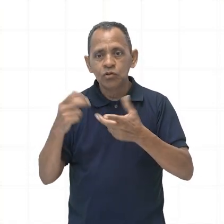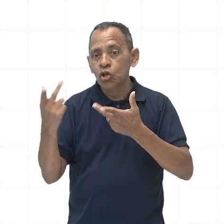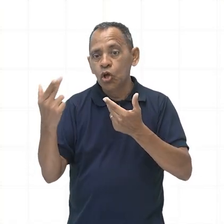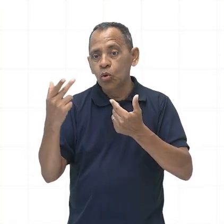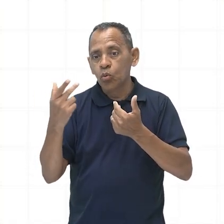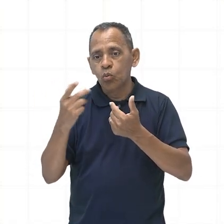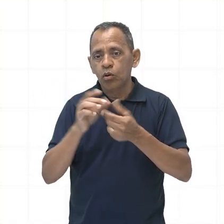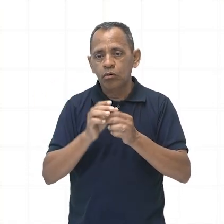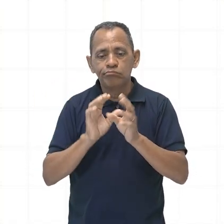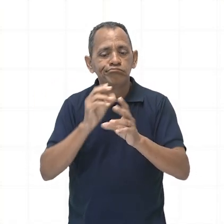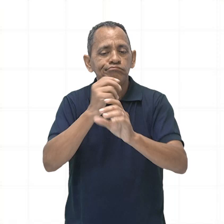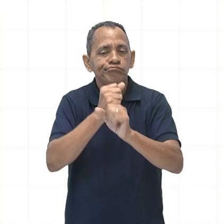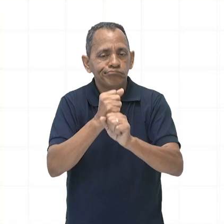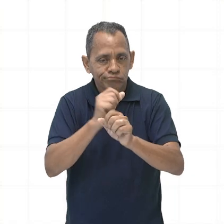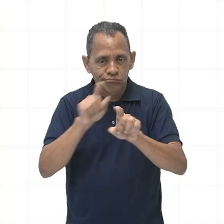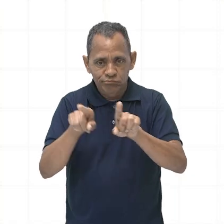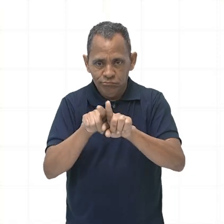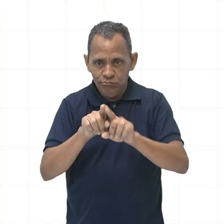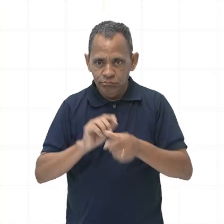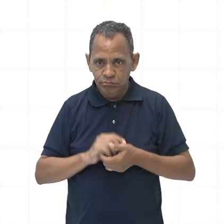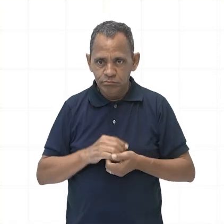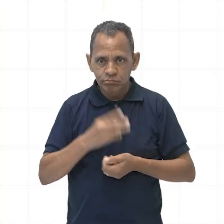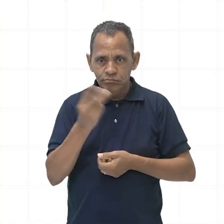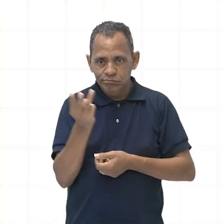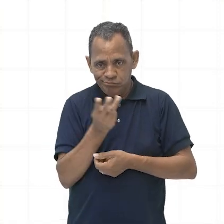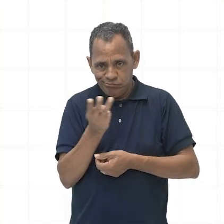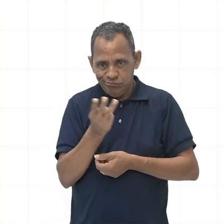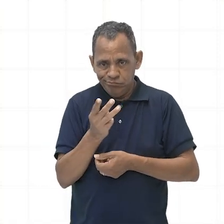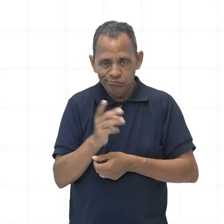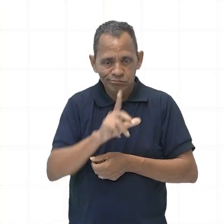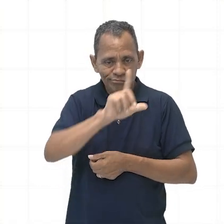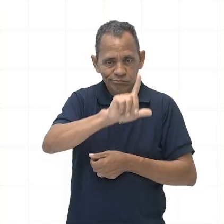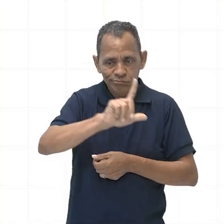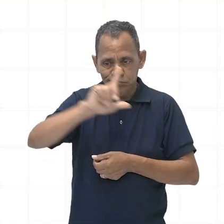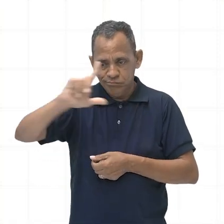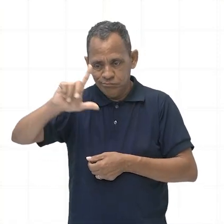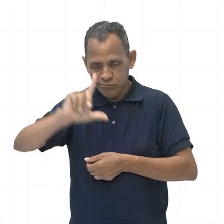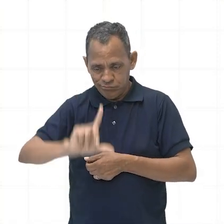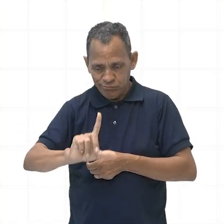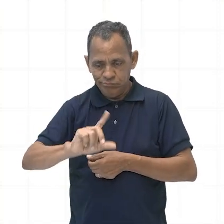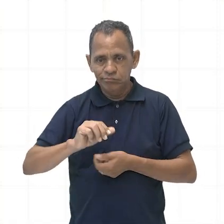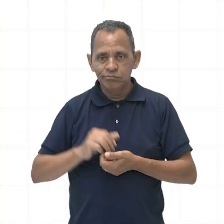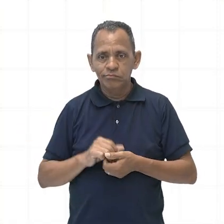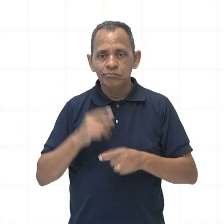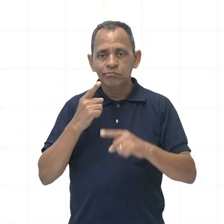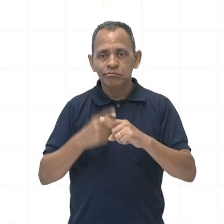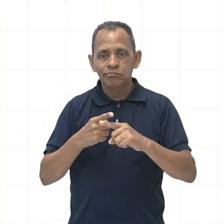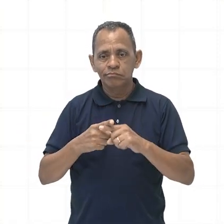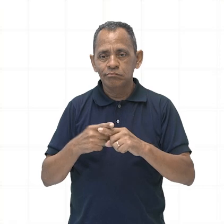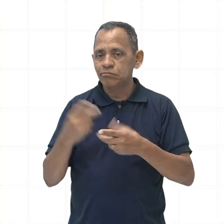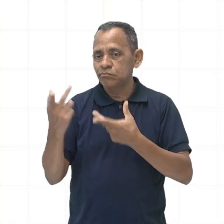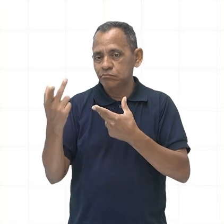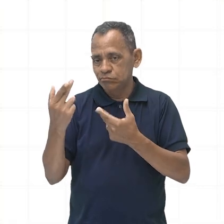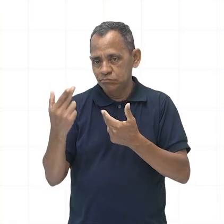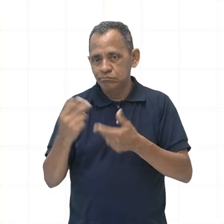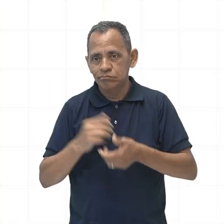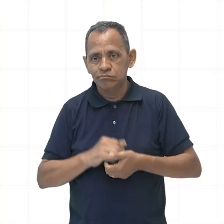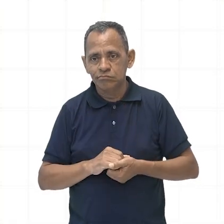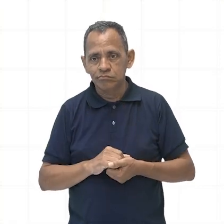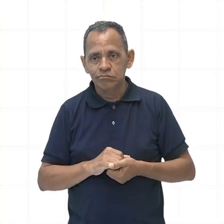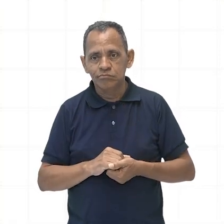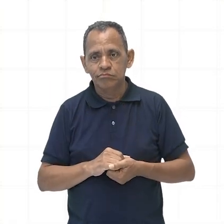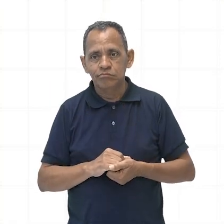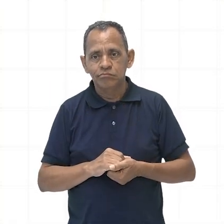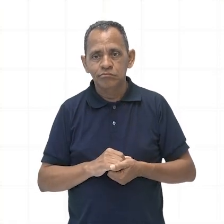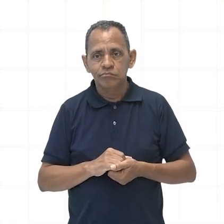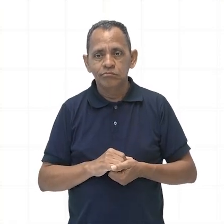esse triângulo tem aqui as 3 medidas L, né, porque ele é equilátero, e aí, se eu